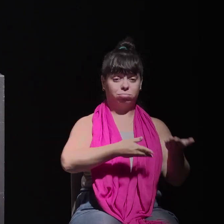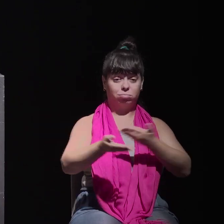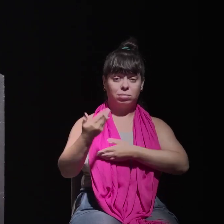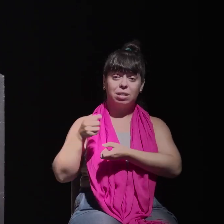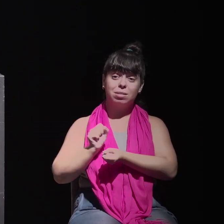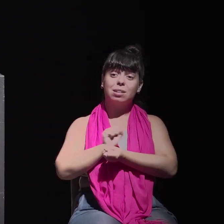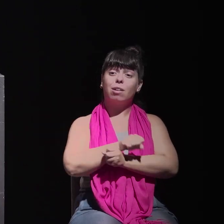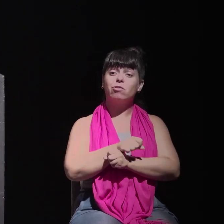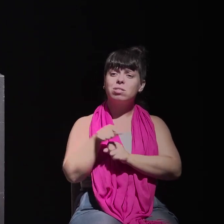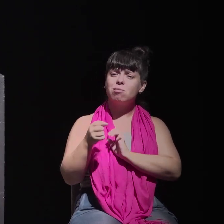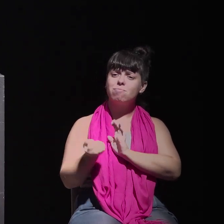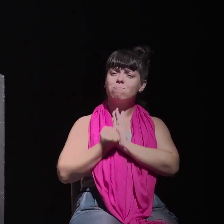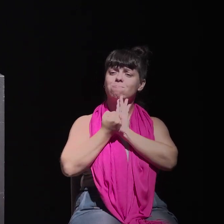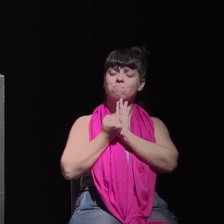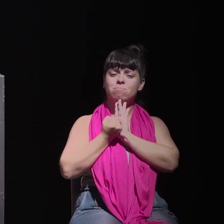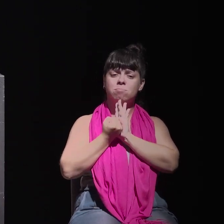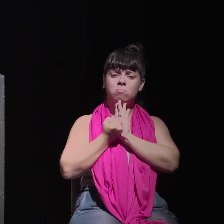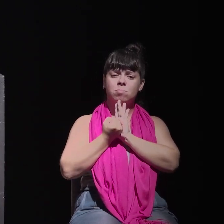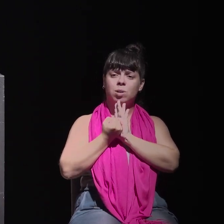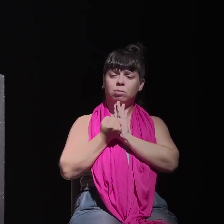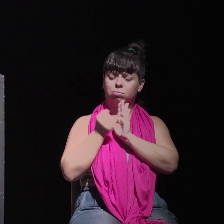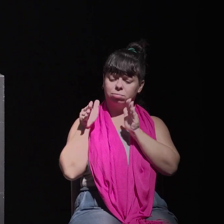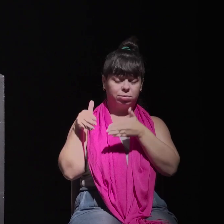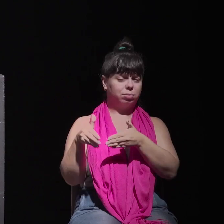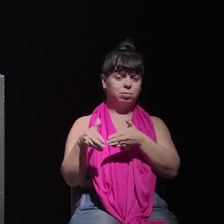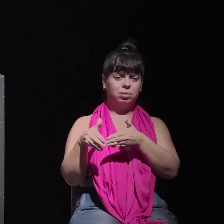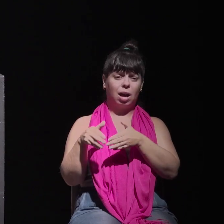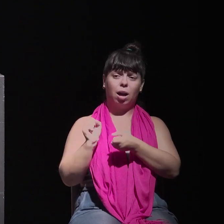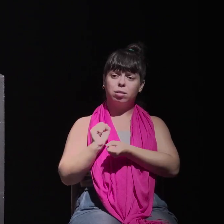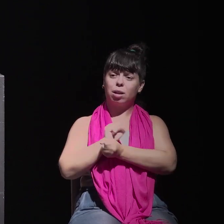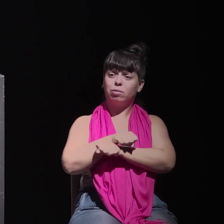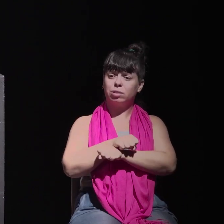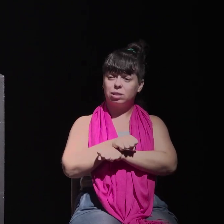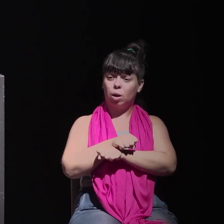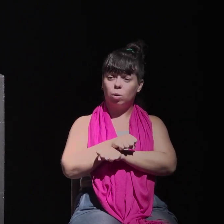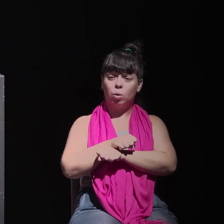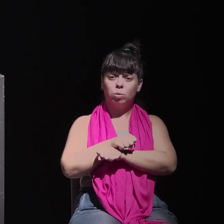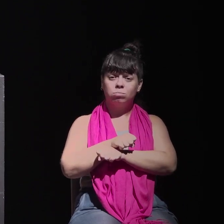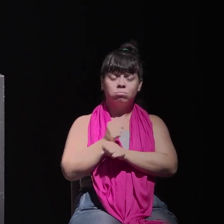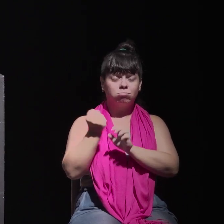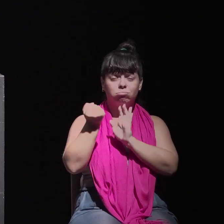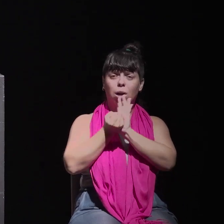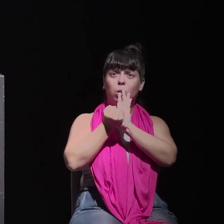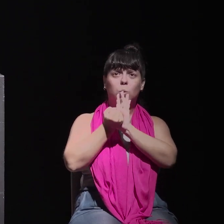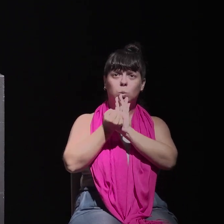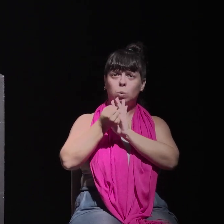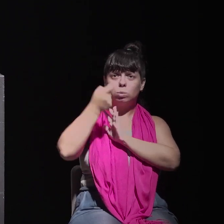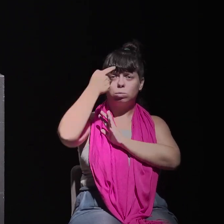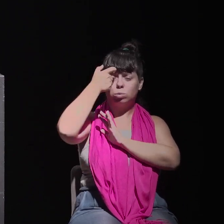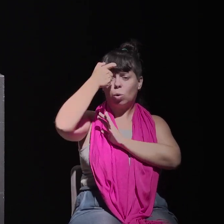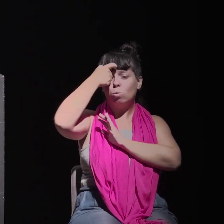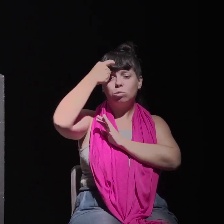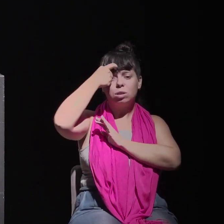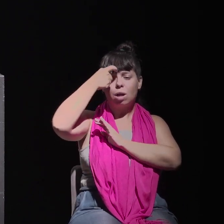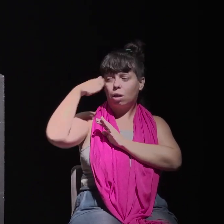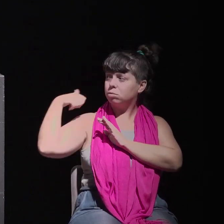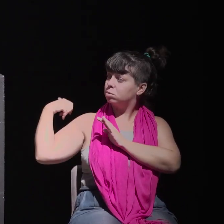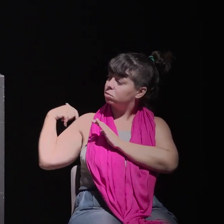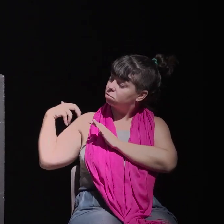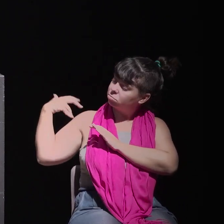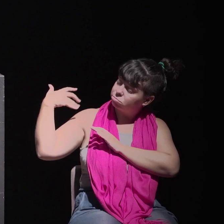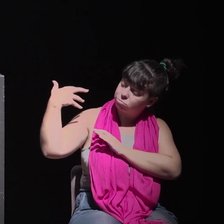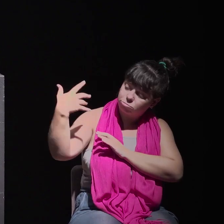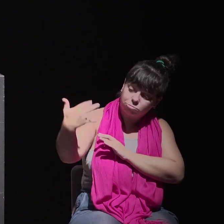isso de uma forma muito central. A escravidão marcou e determinou consciências das pessoas, isso segue até os dias de hoje,